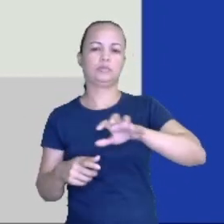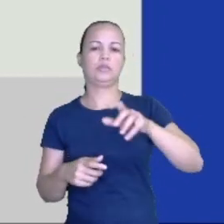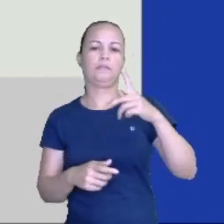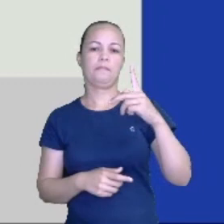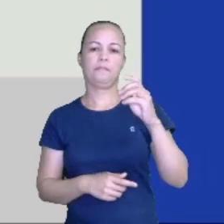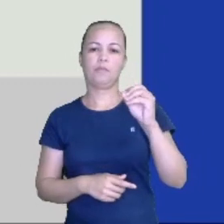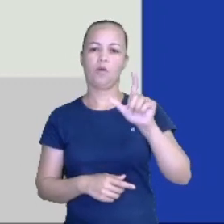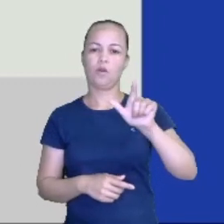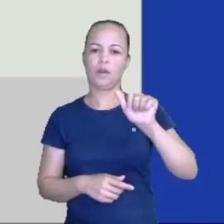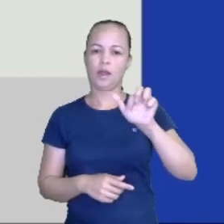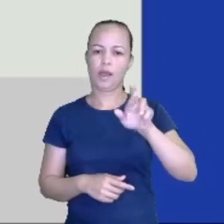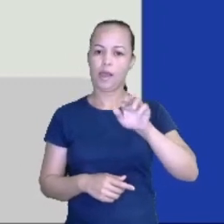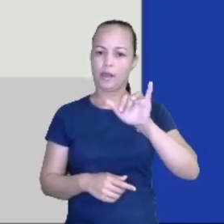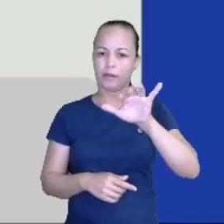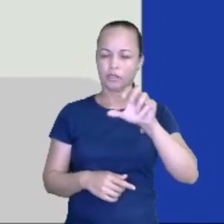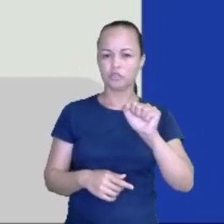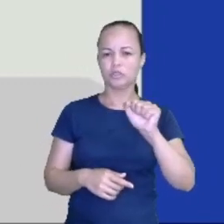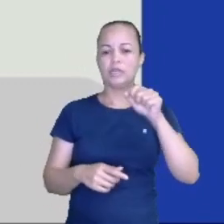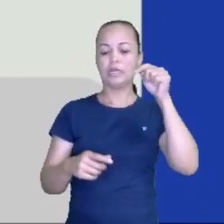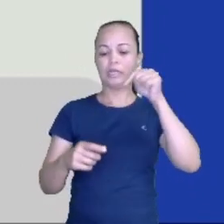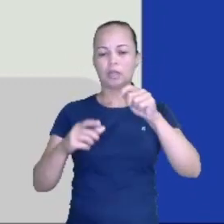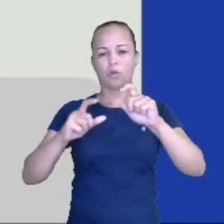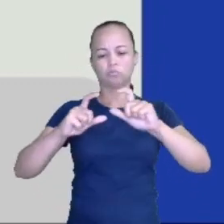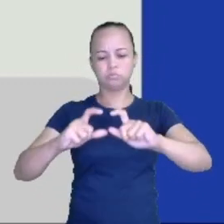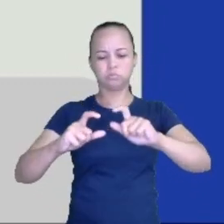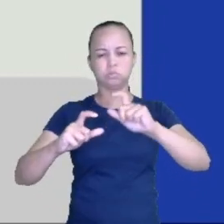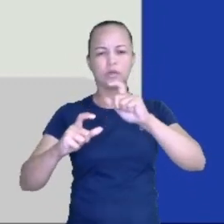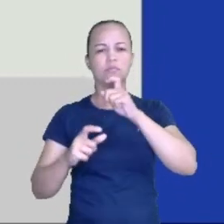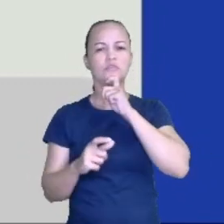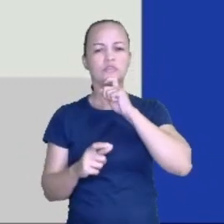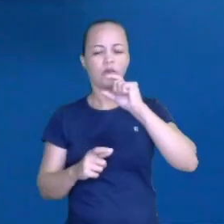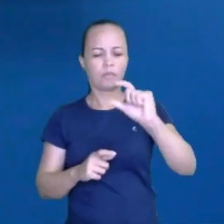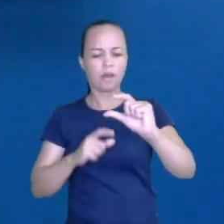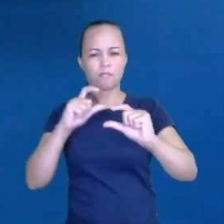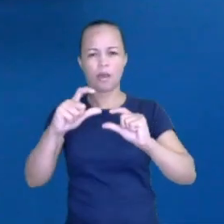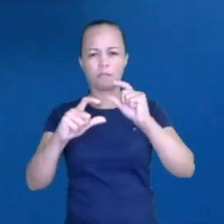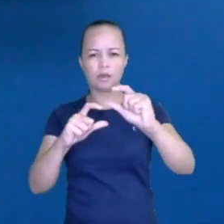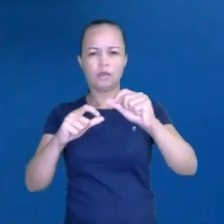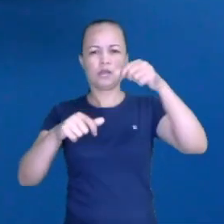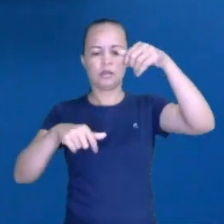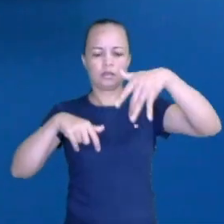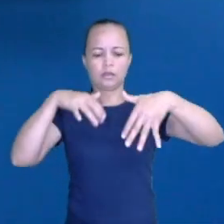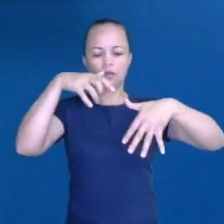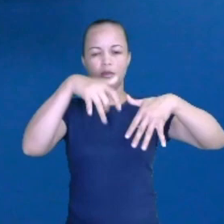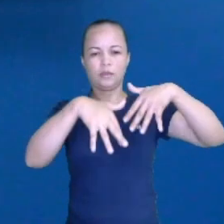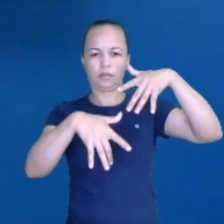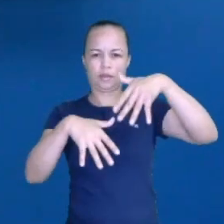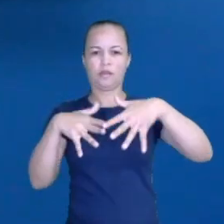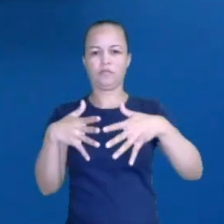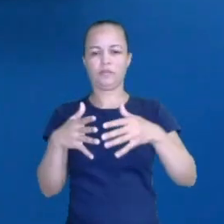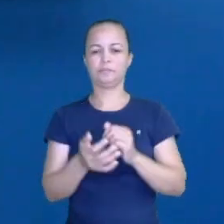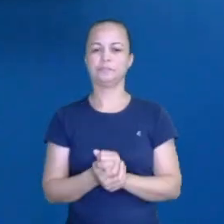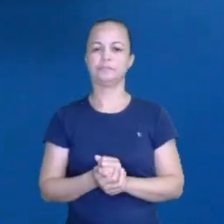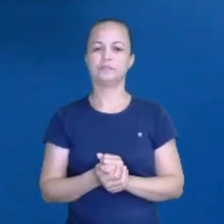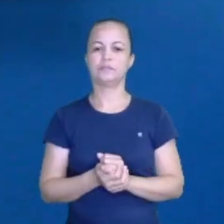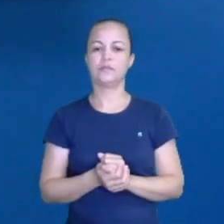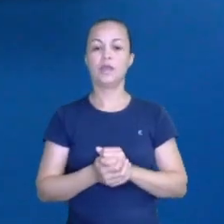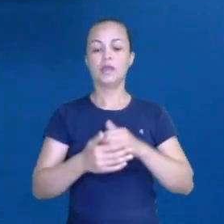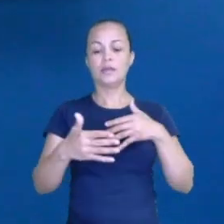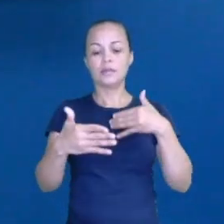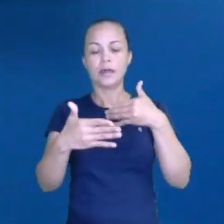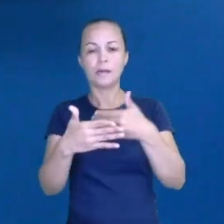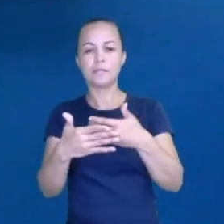são construídos com blocos de neve. Nas próximas aulas, a gente vai tentar trazer aqui